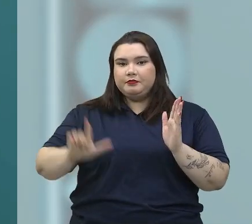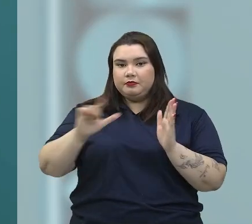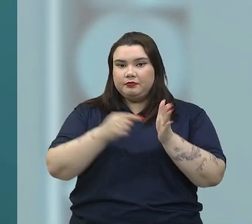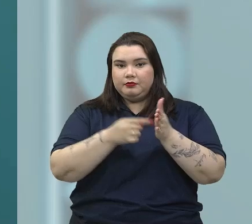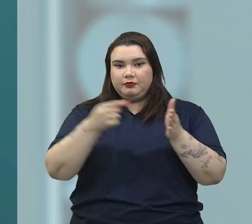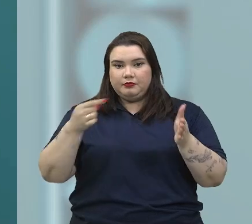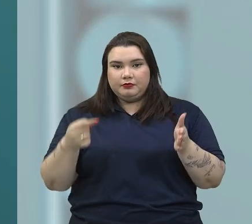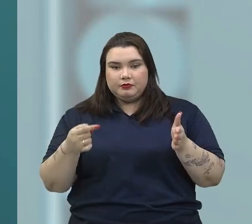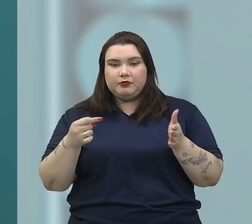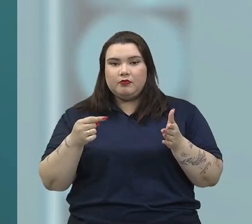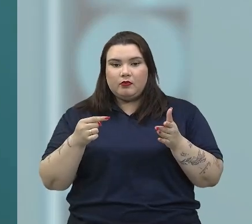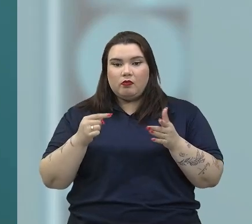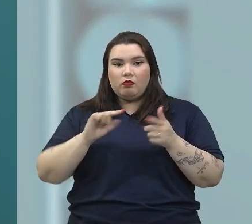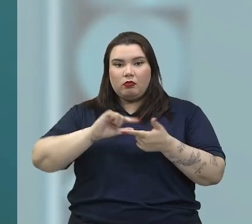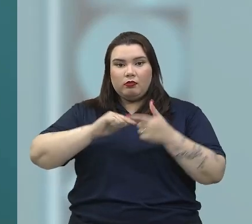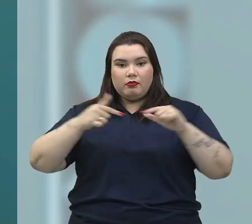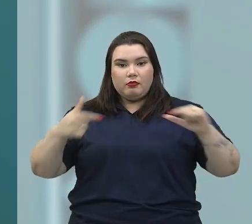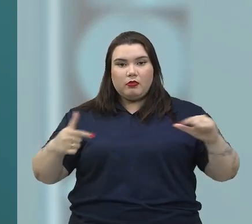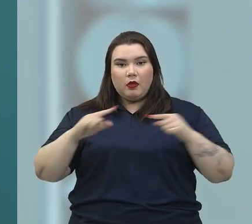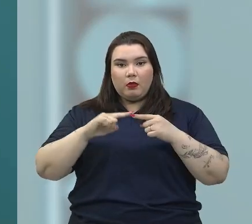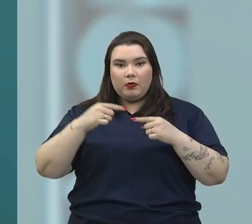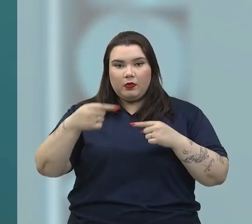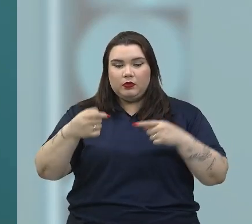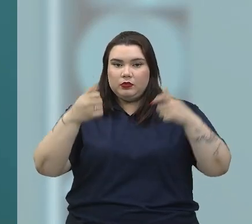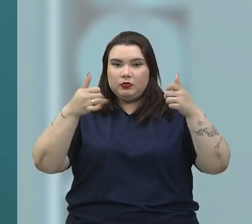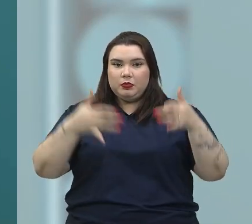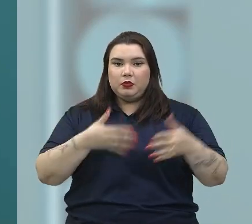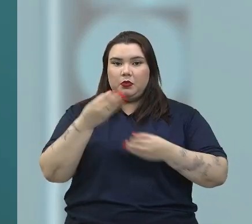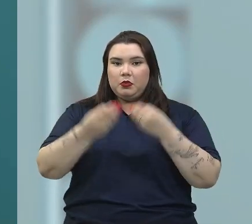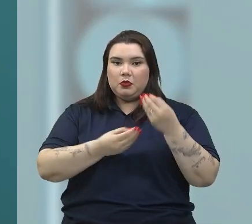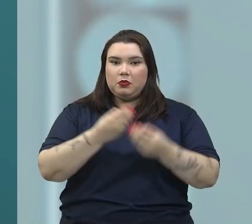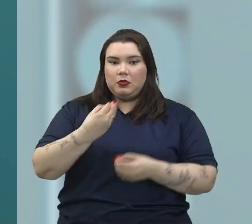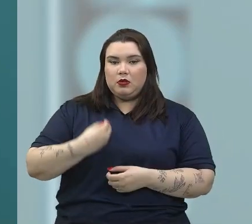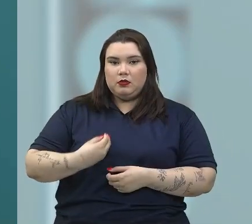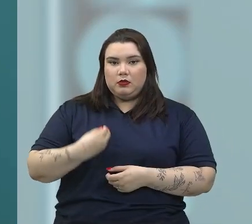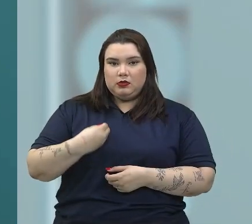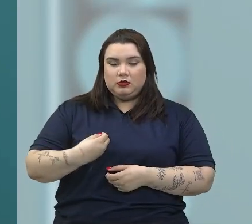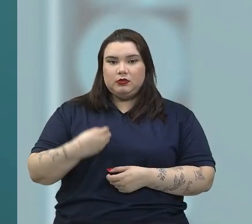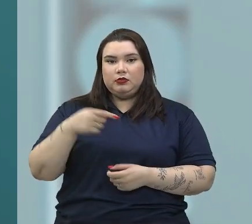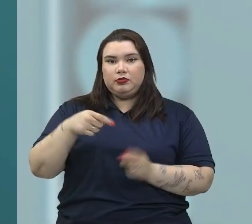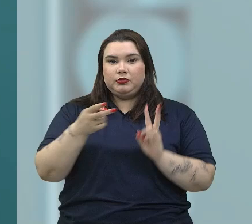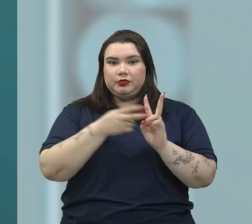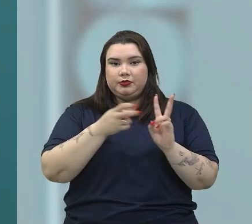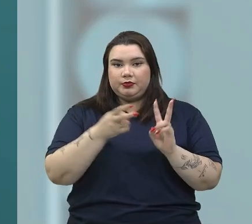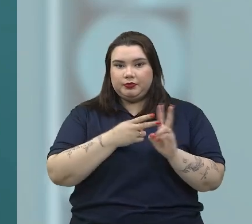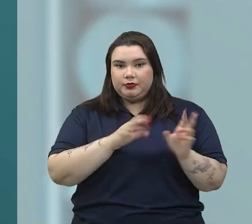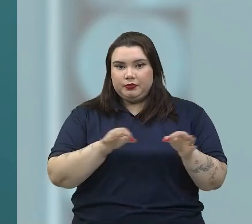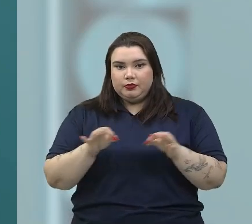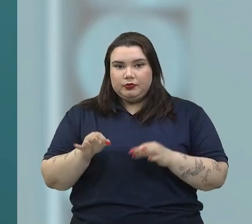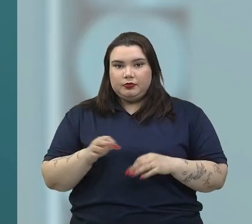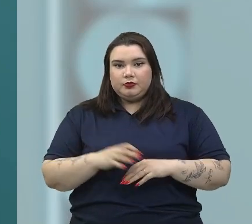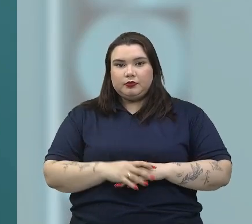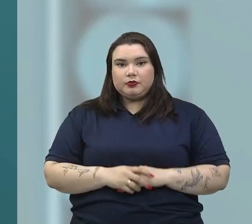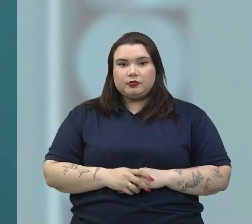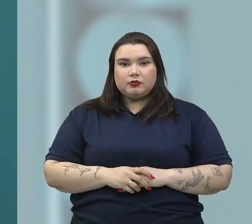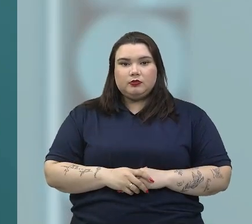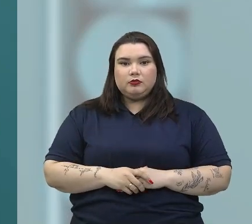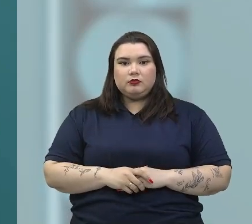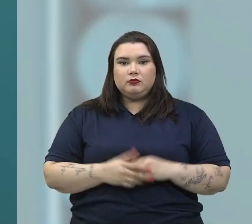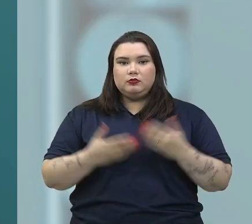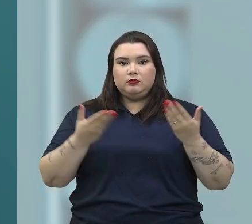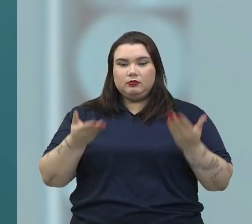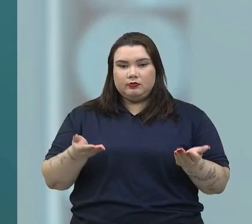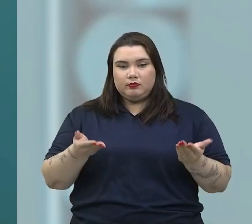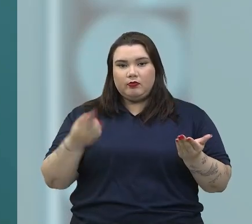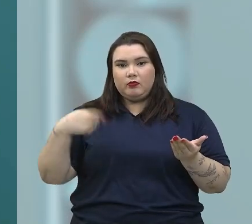a pós-modernidade, falando como era a vivência desses indígenas por aqui, ok? E aí, agora a gente